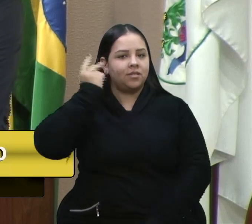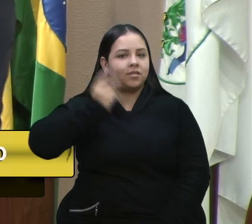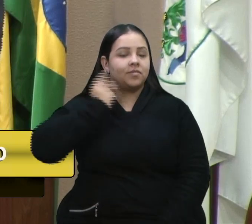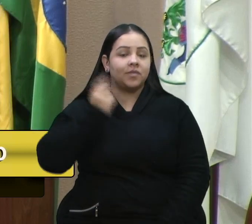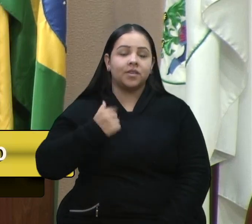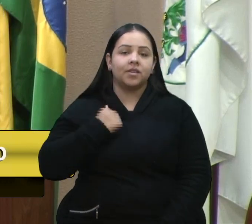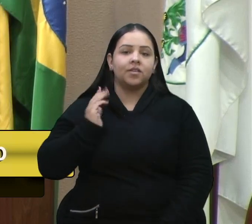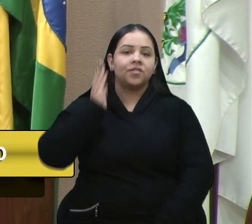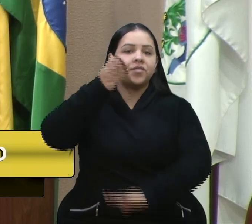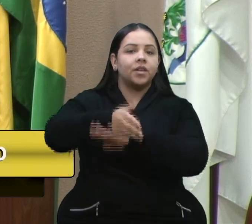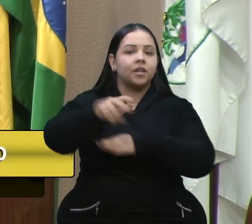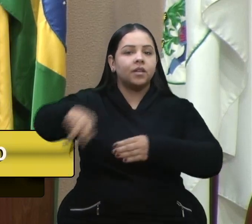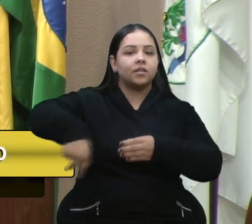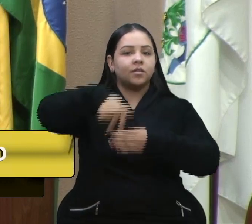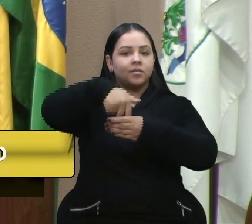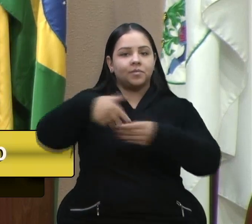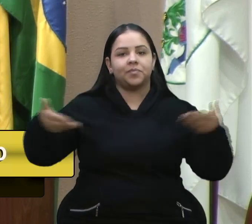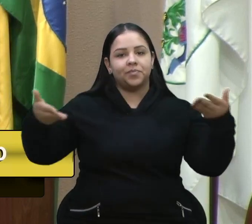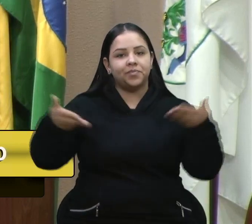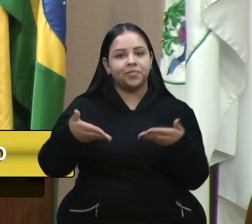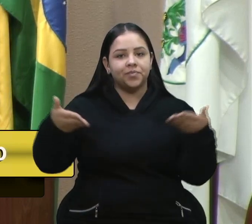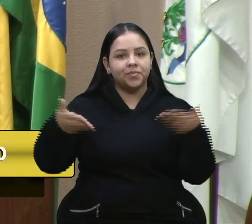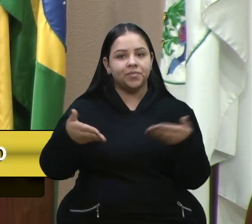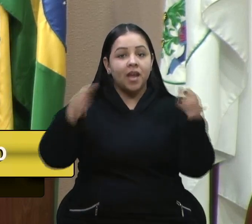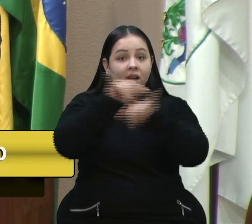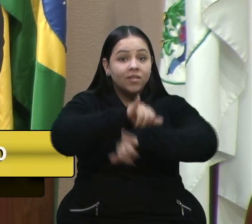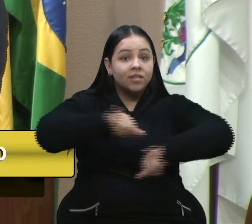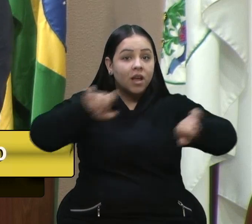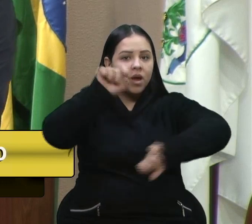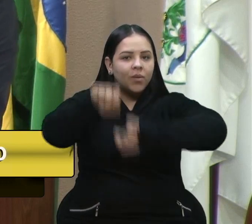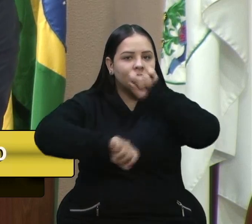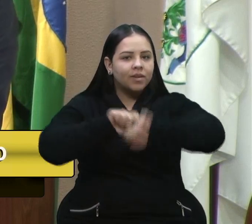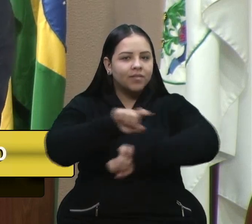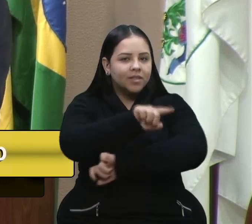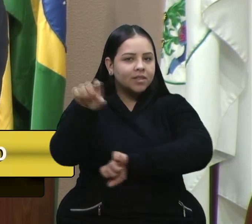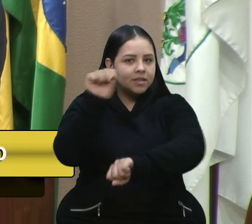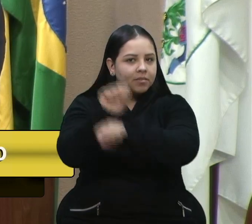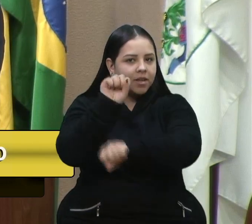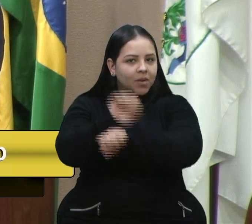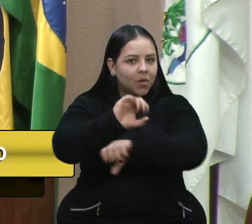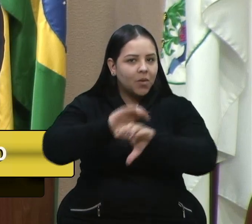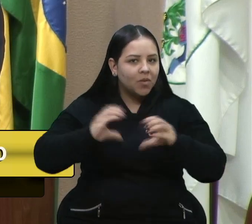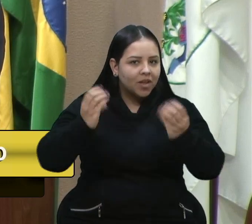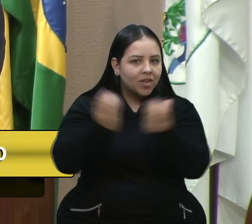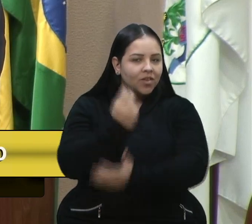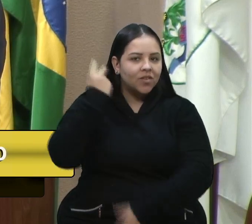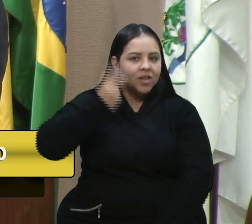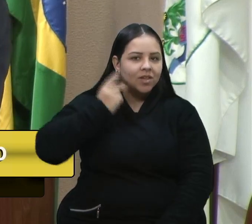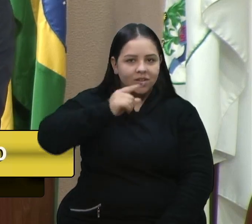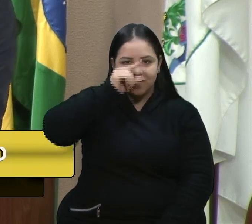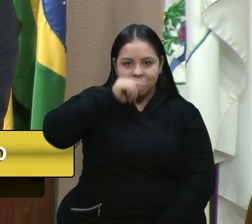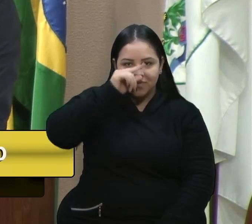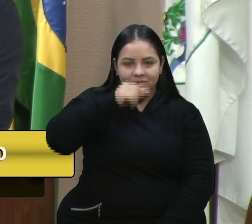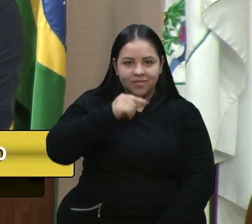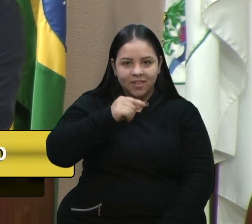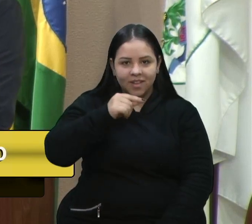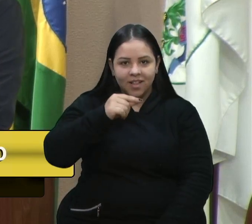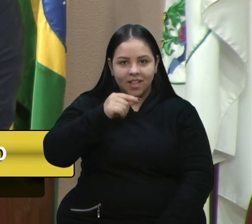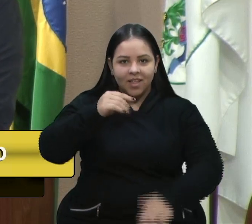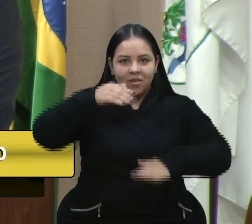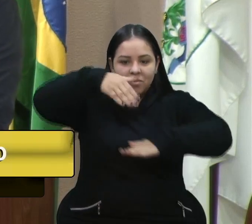essa casa hoje, essa tribuna, anunciar uma coisa muito esperada pela nossa comunidade, vereador Fantinel. Operação